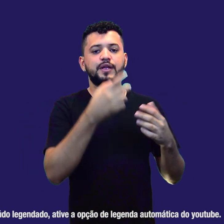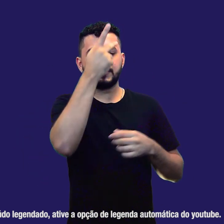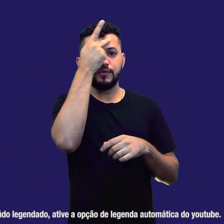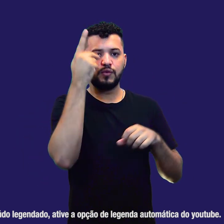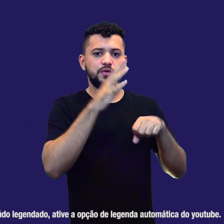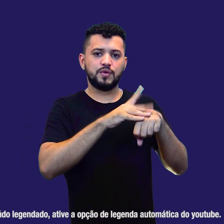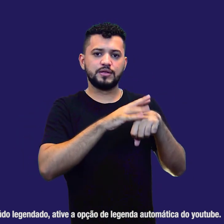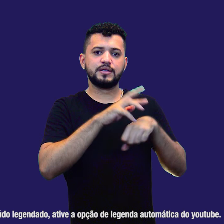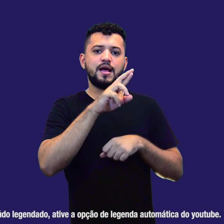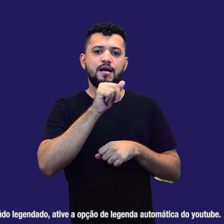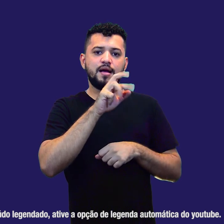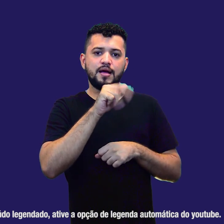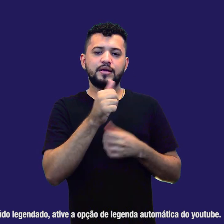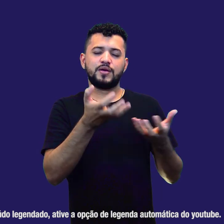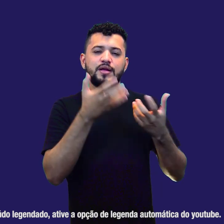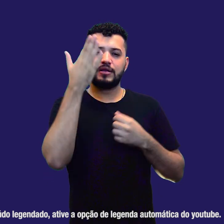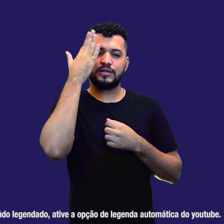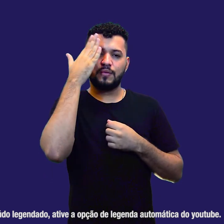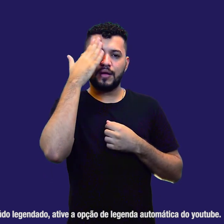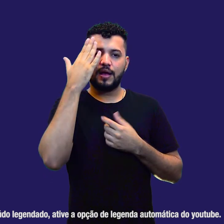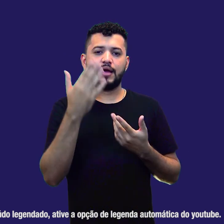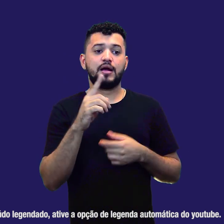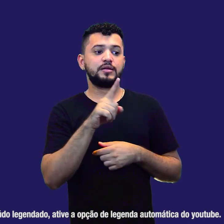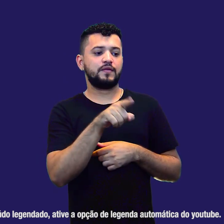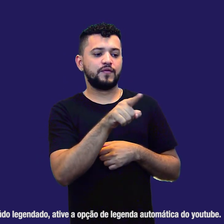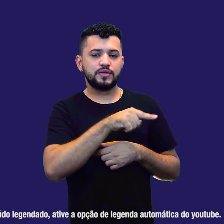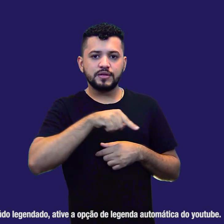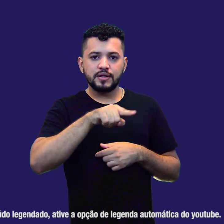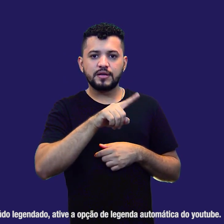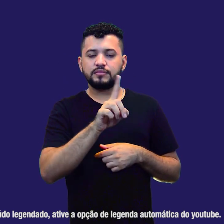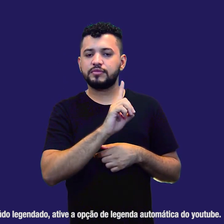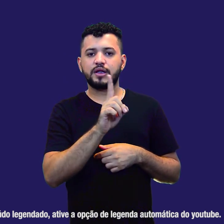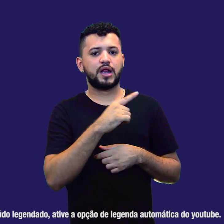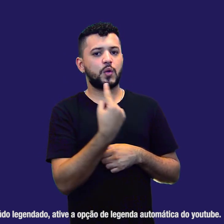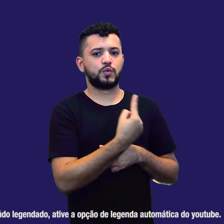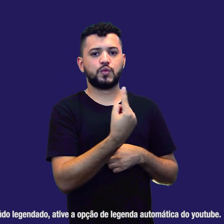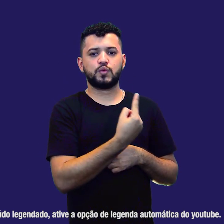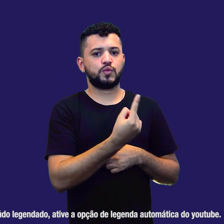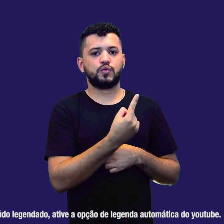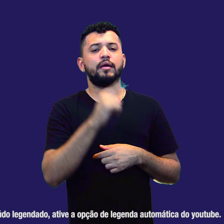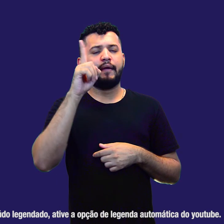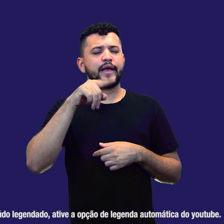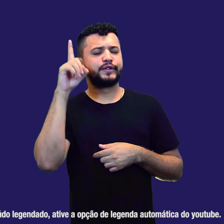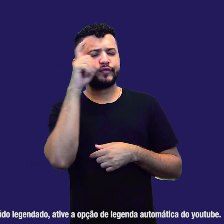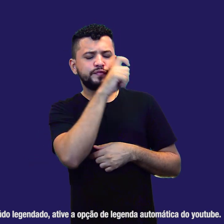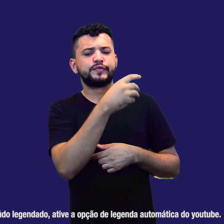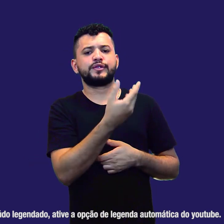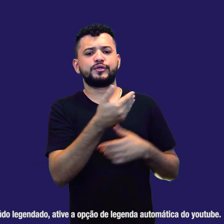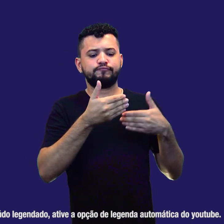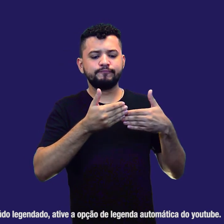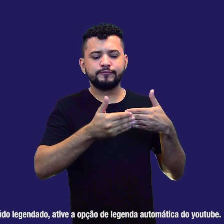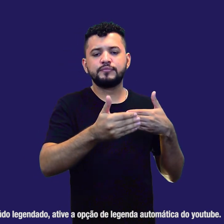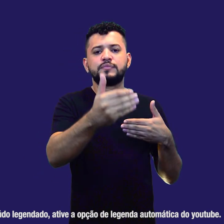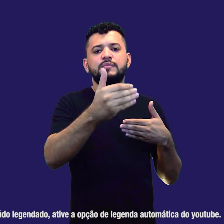eu gostaria que eles soubessem que eles não estão sozinhos. Que a jornada, por mais dolorida que seja,